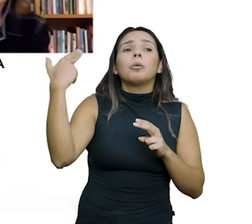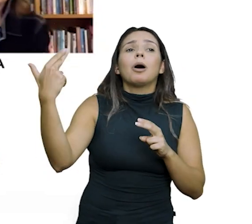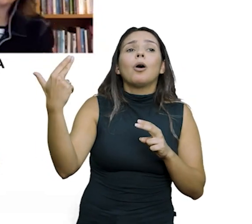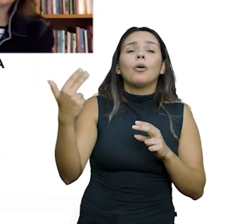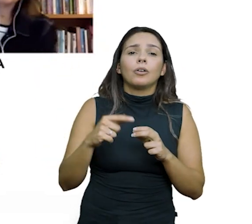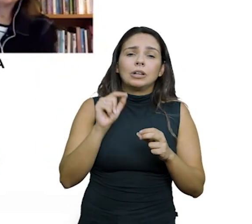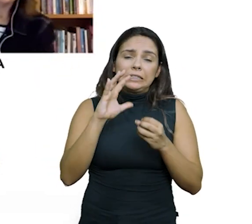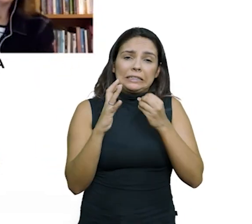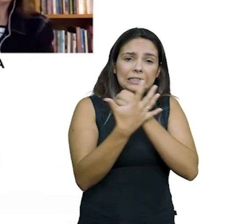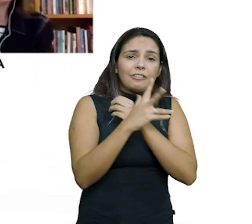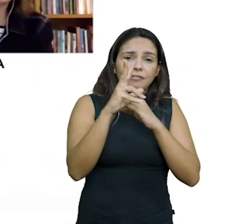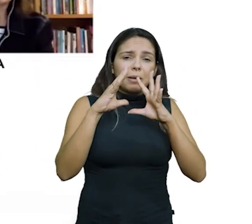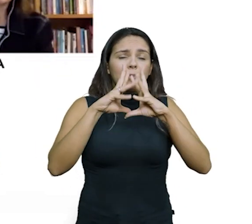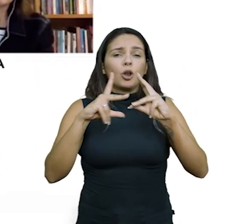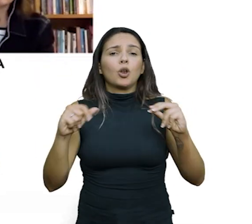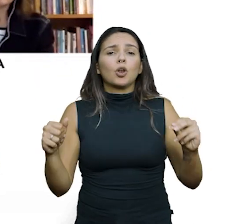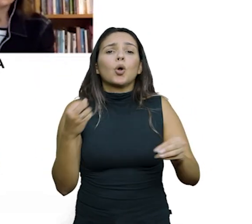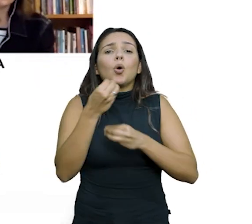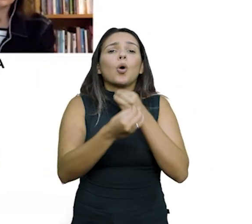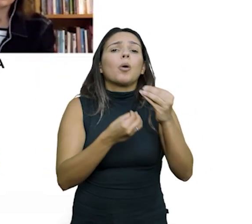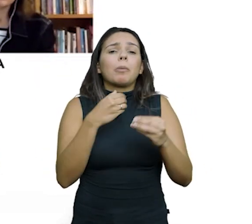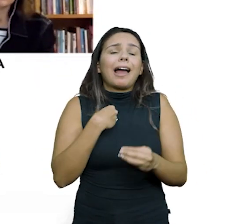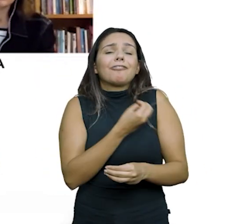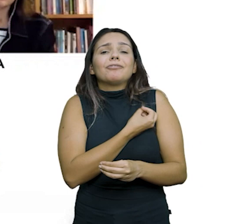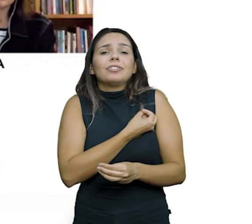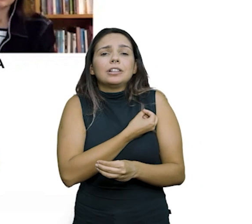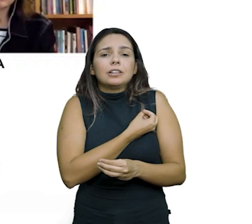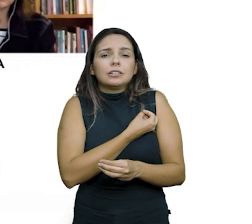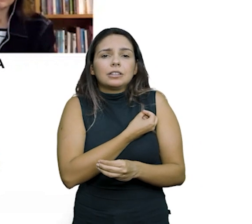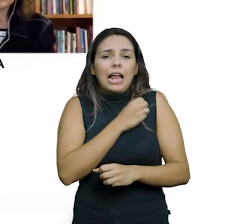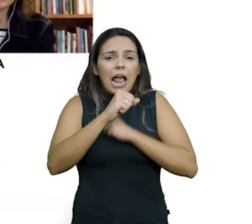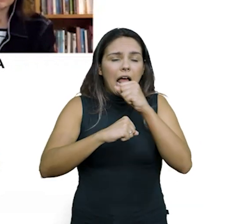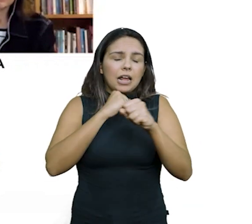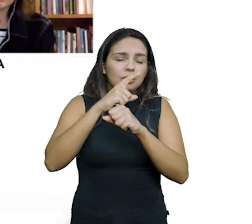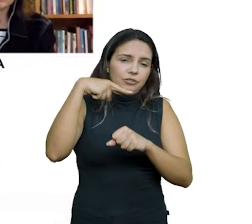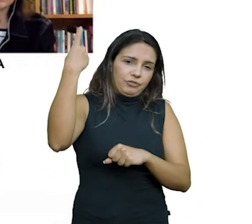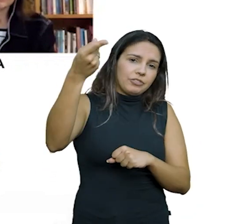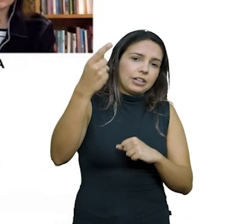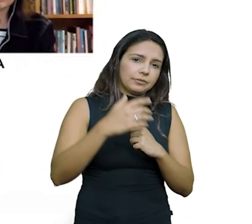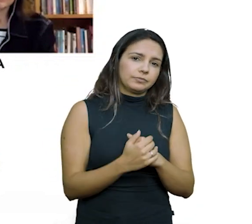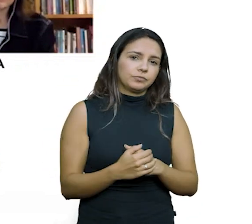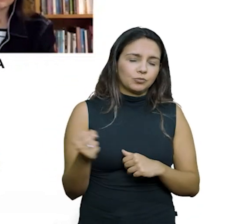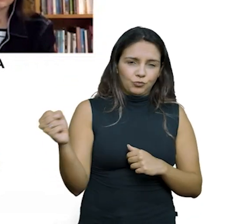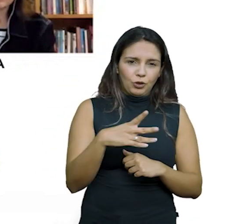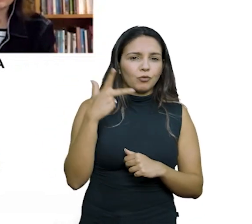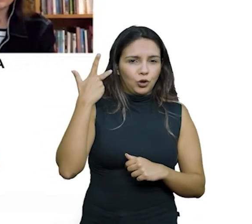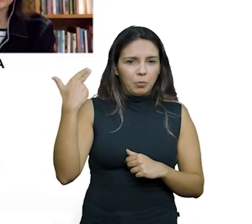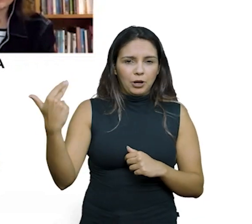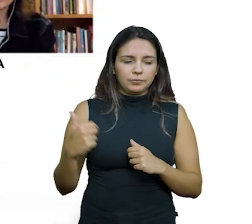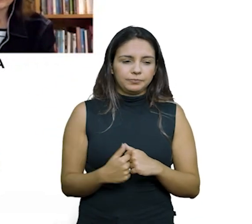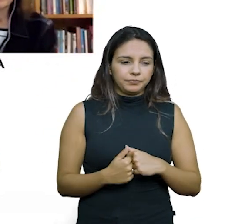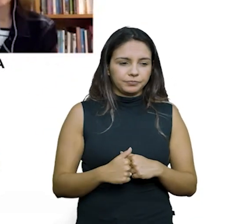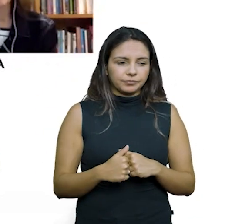situação toda vai estabilizar e como vai ser a minha vida ano que vem quando nós tivermos um novo